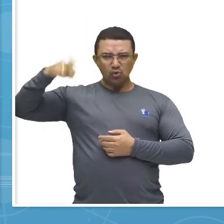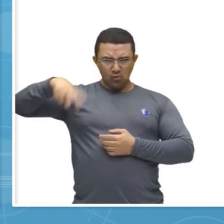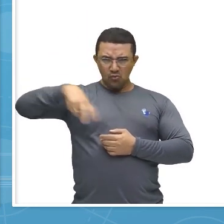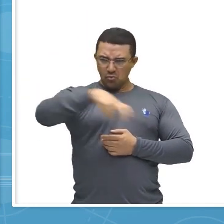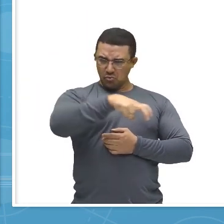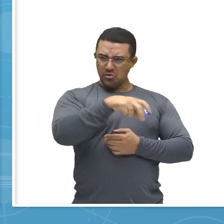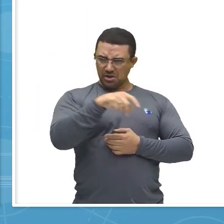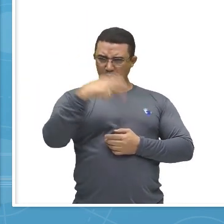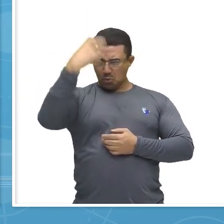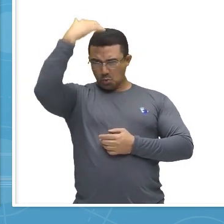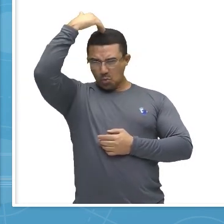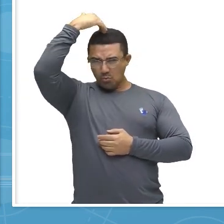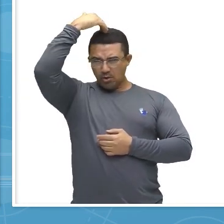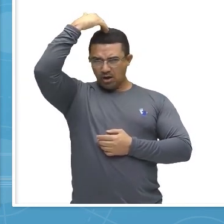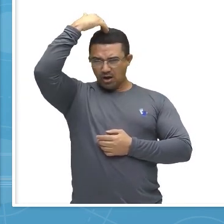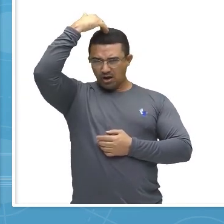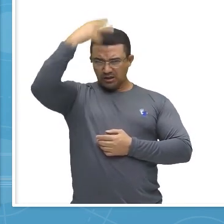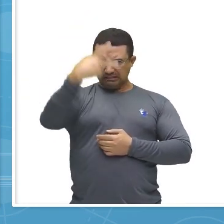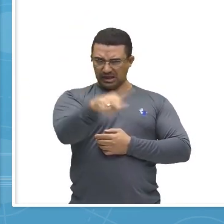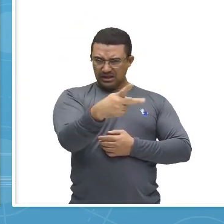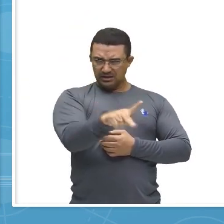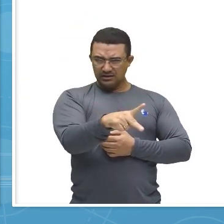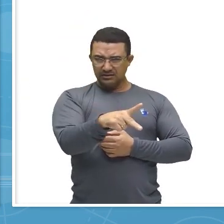pedestre? Aqui, ó, a culpa é dele?